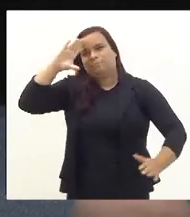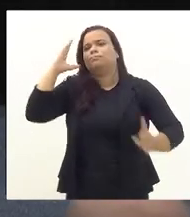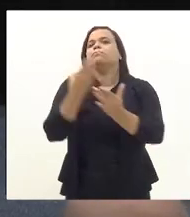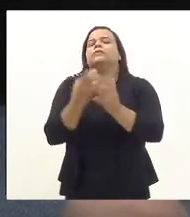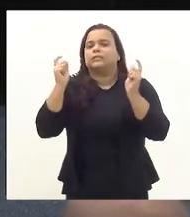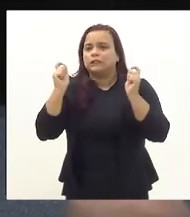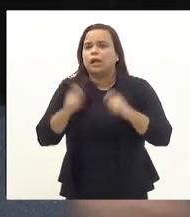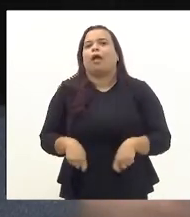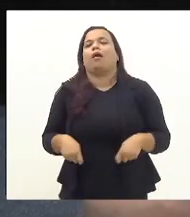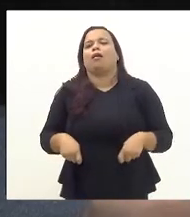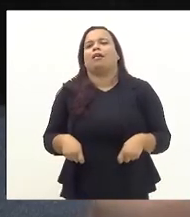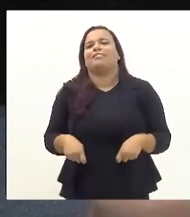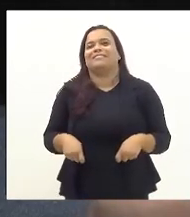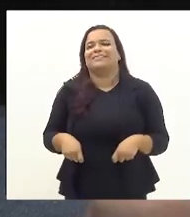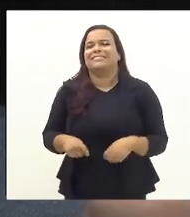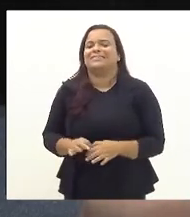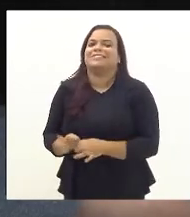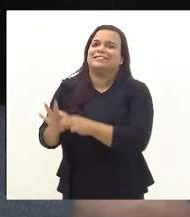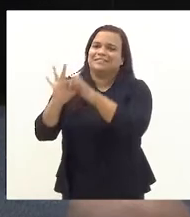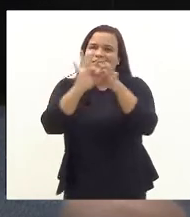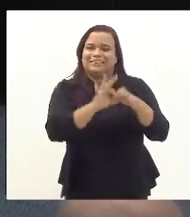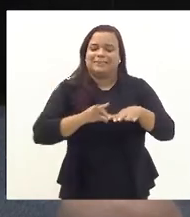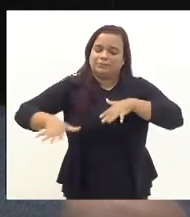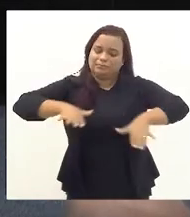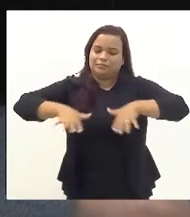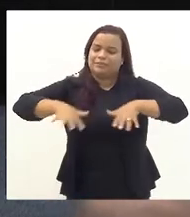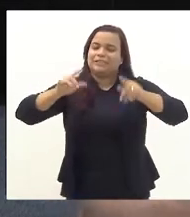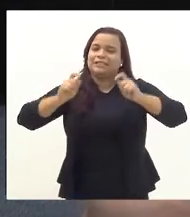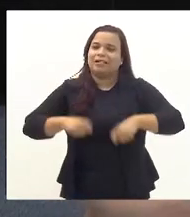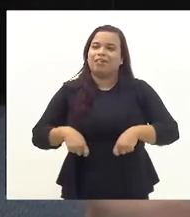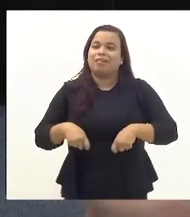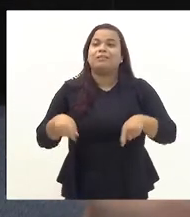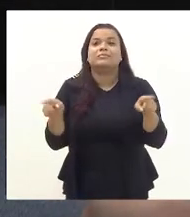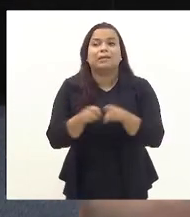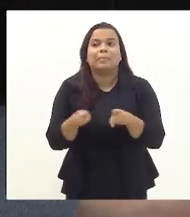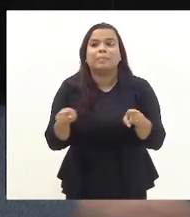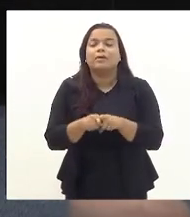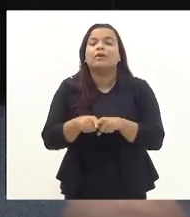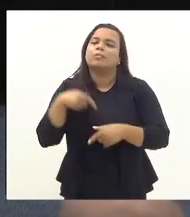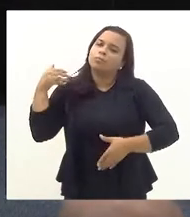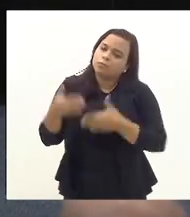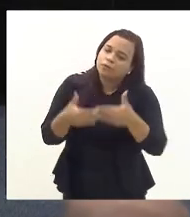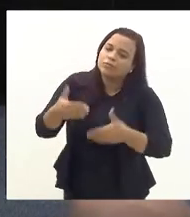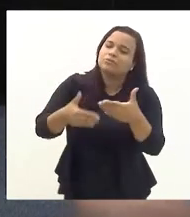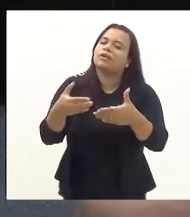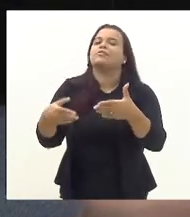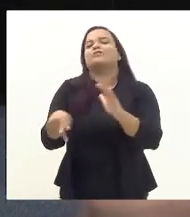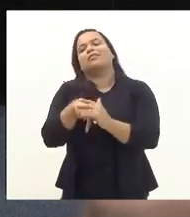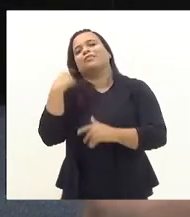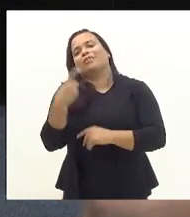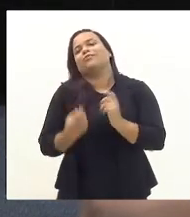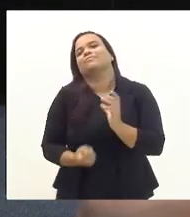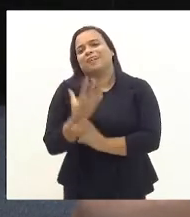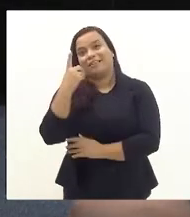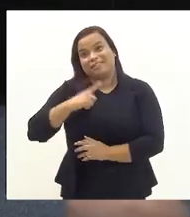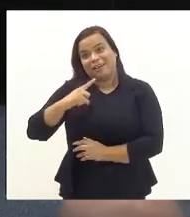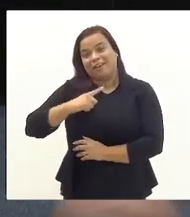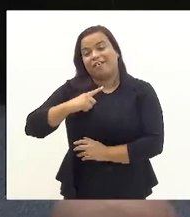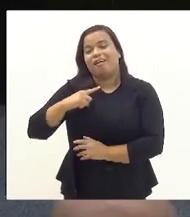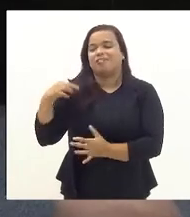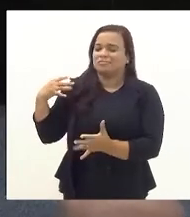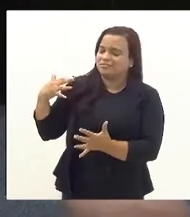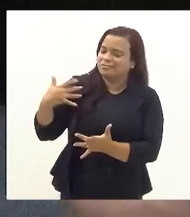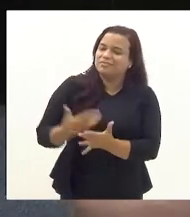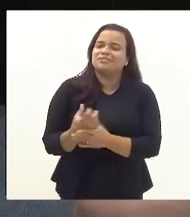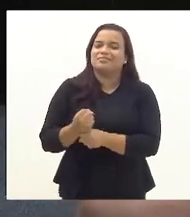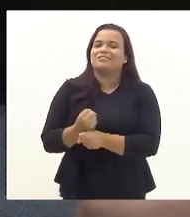acreditando, né, em todo esse movimento, em todo esse processo que a gente vem construindo ao longo do